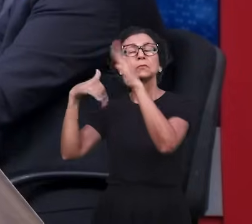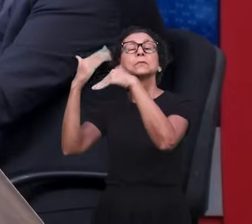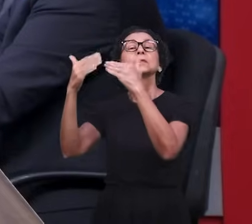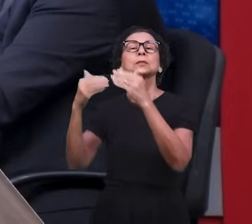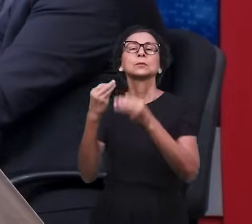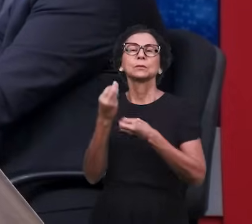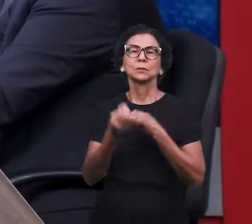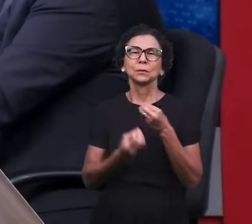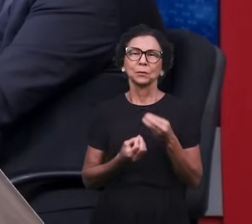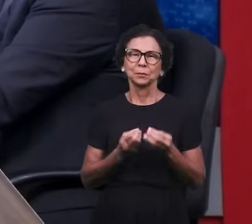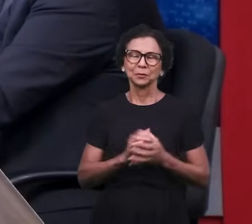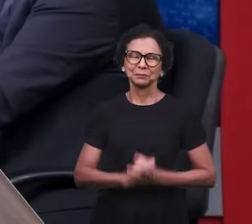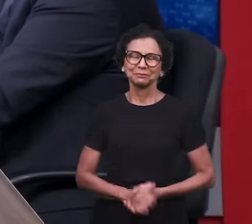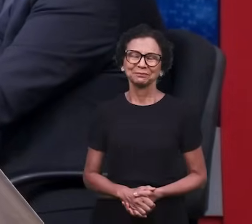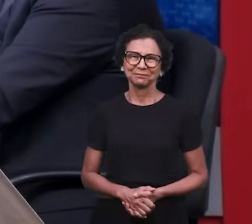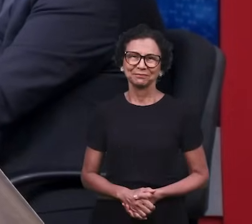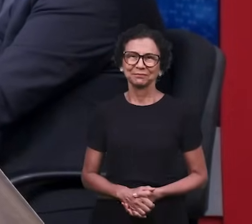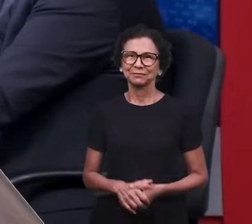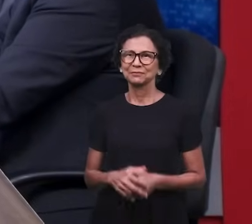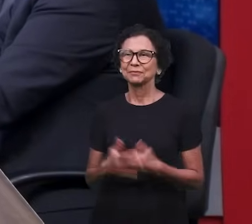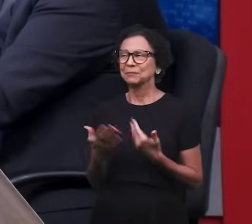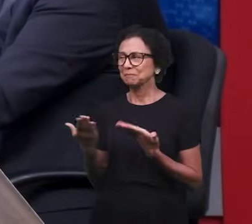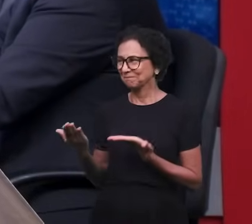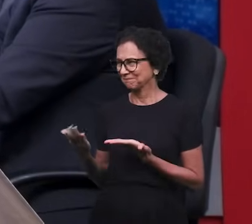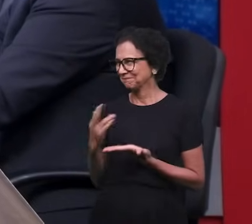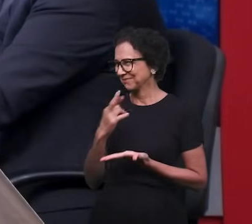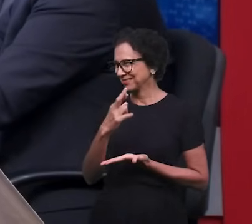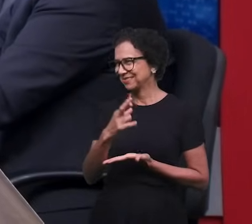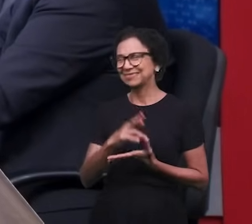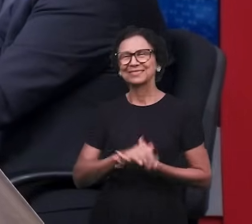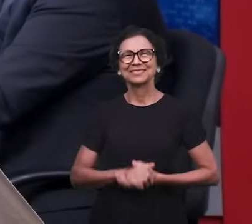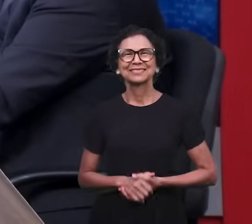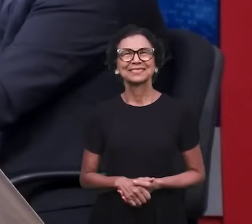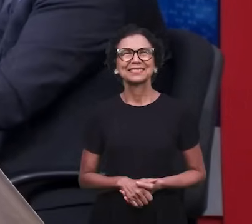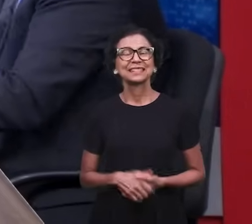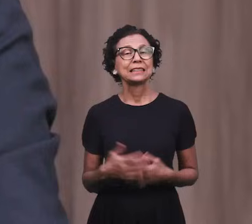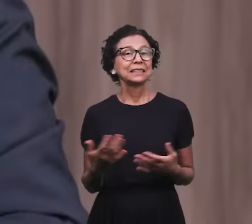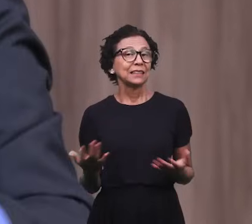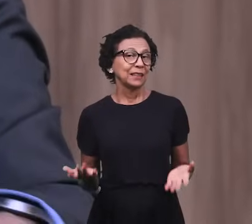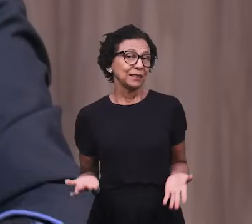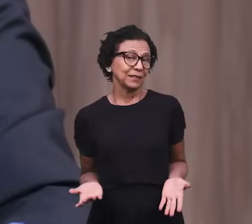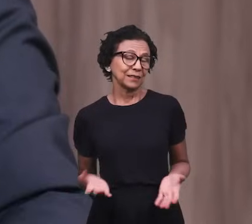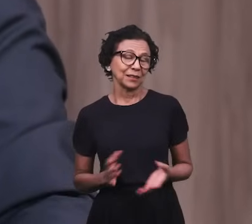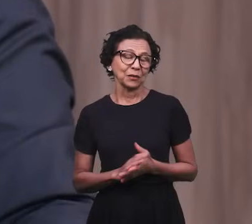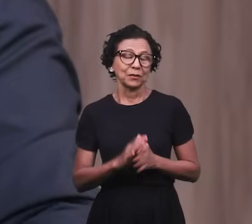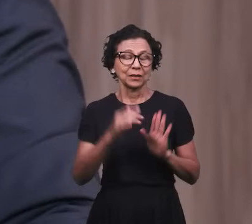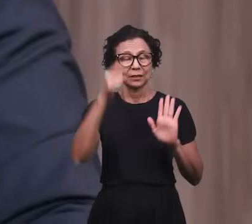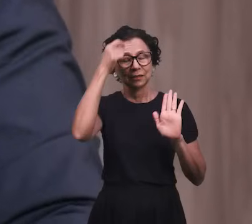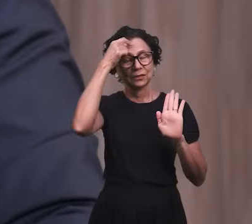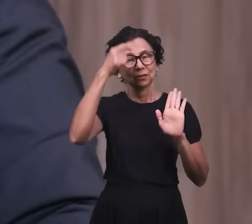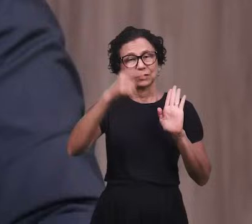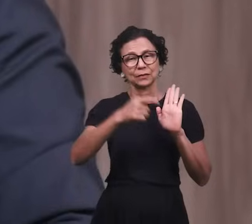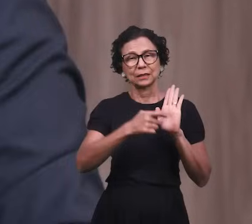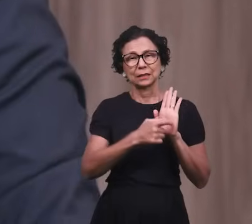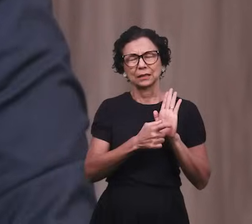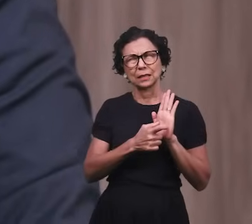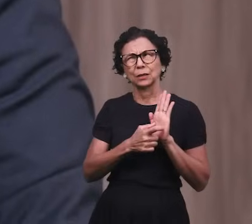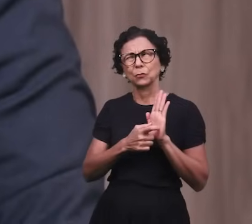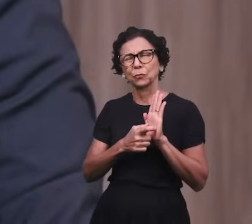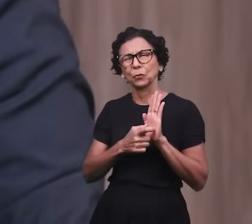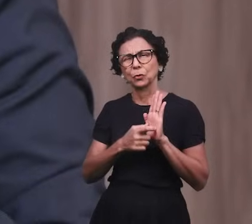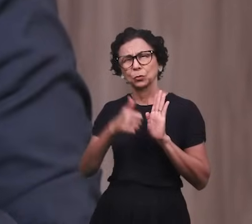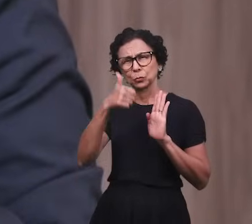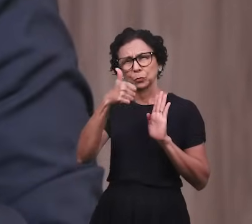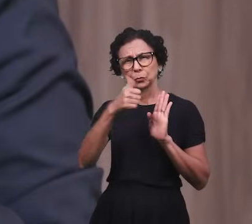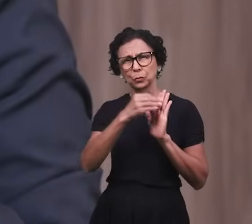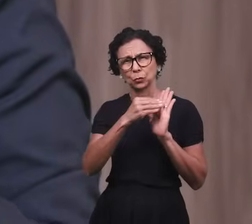artificial? Amém, né? Amém, pastor. Pode responder. Então, a inteligência artificial, nós